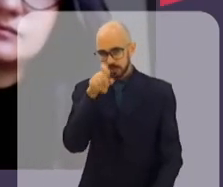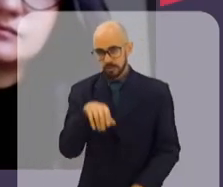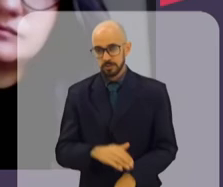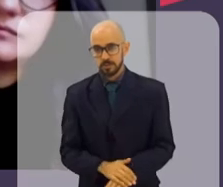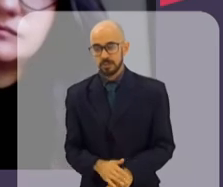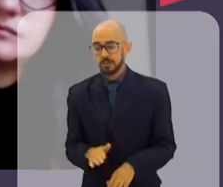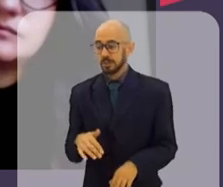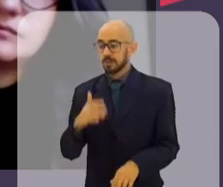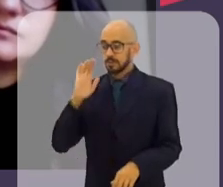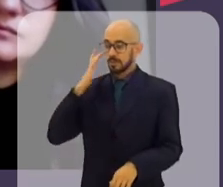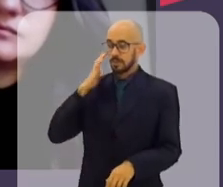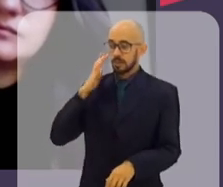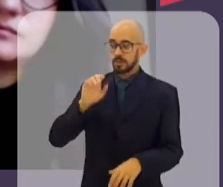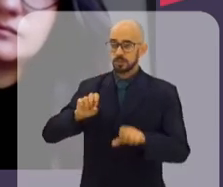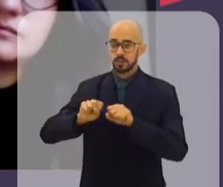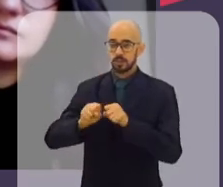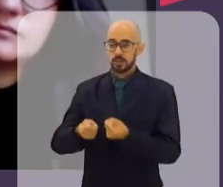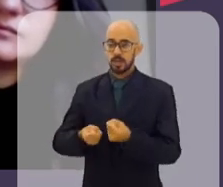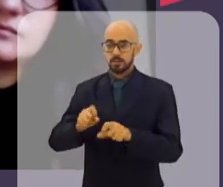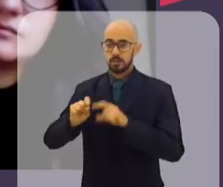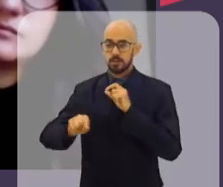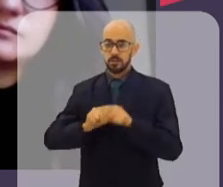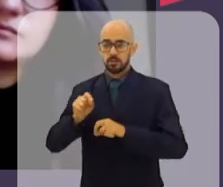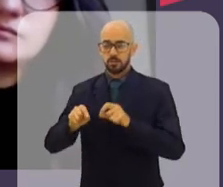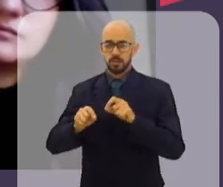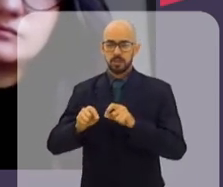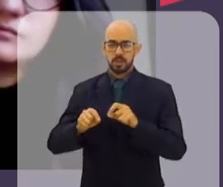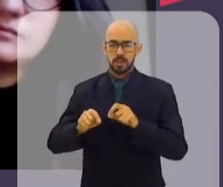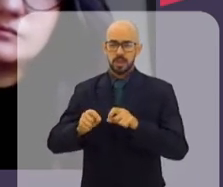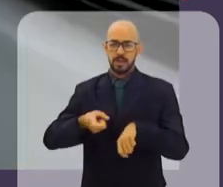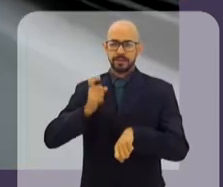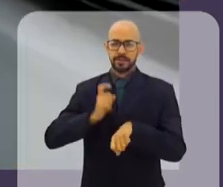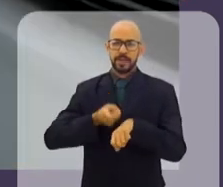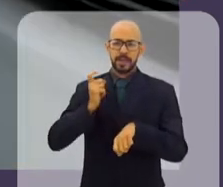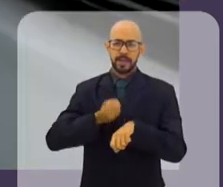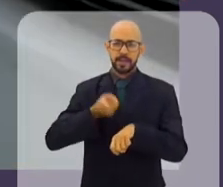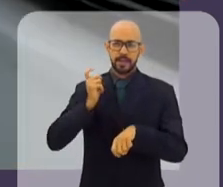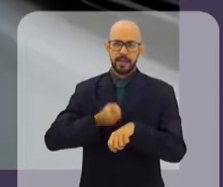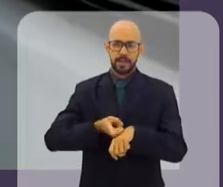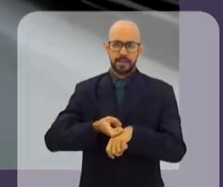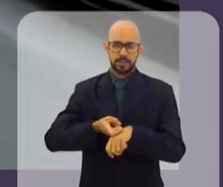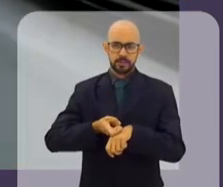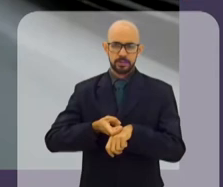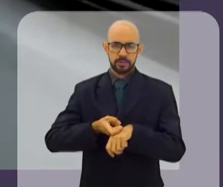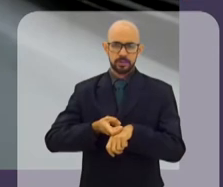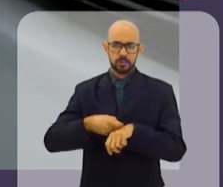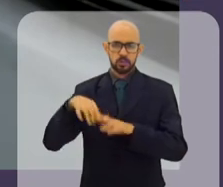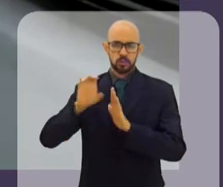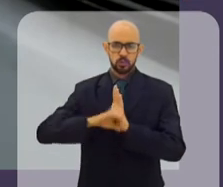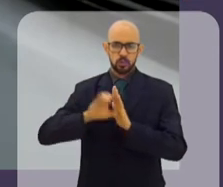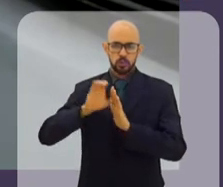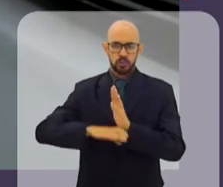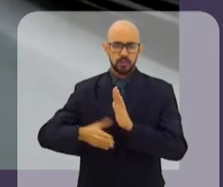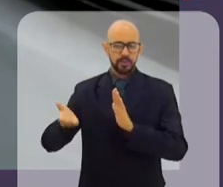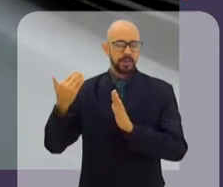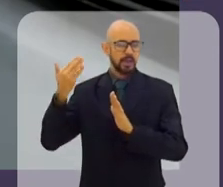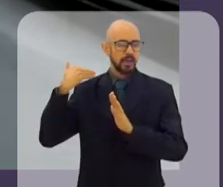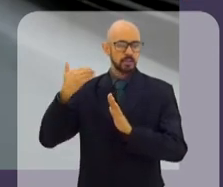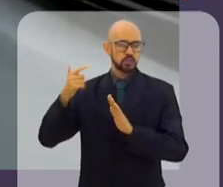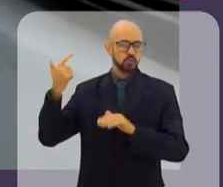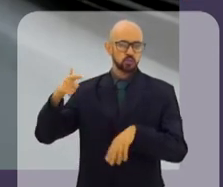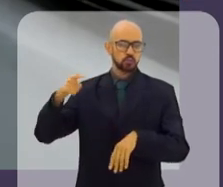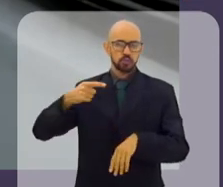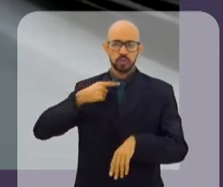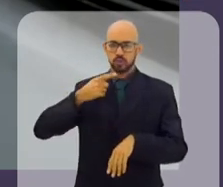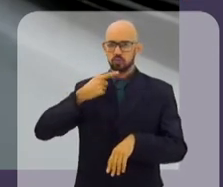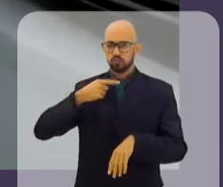Eu acho que quebra, né, essa questão dogmática, né, desses saberes que a gente antes não poderia